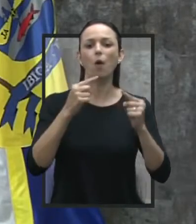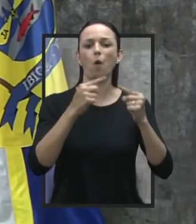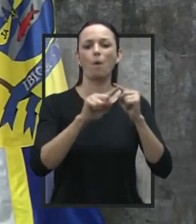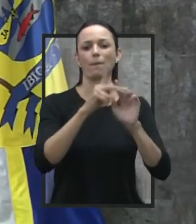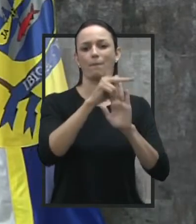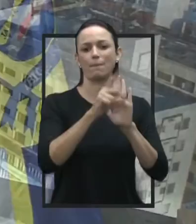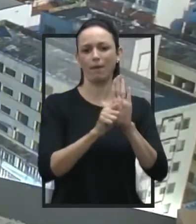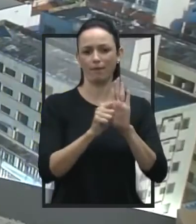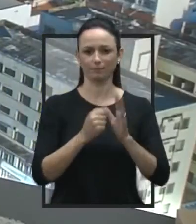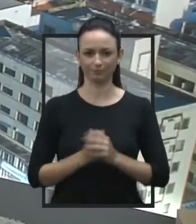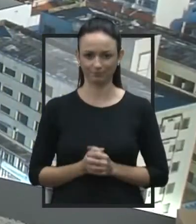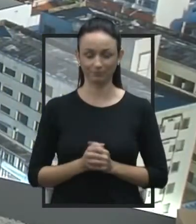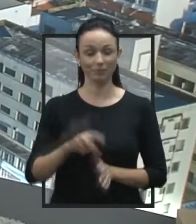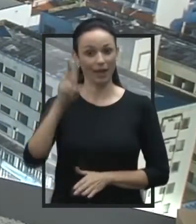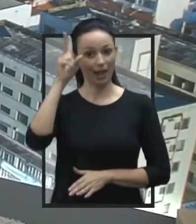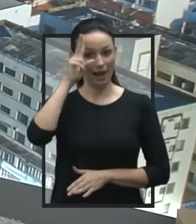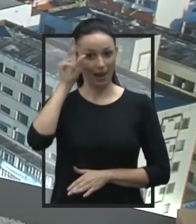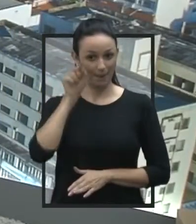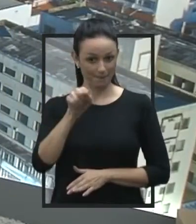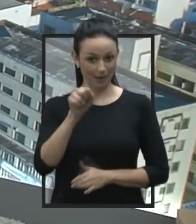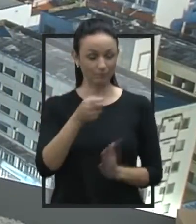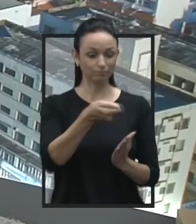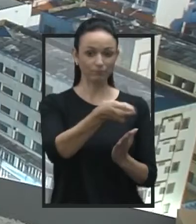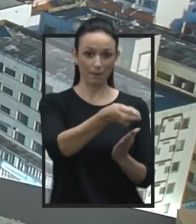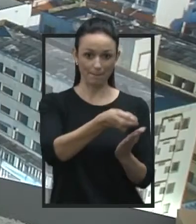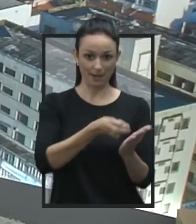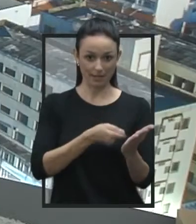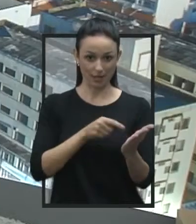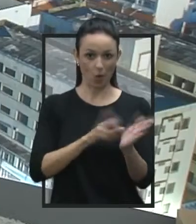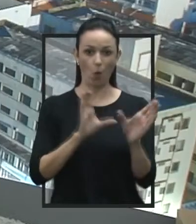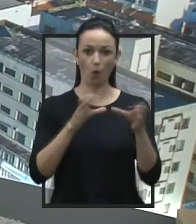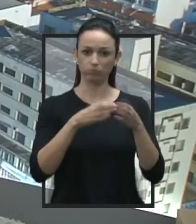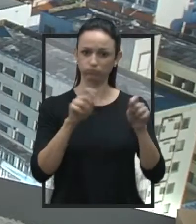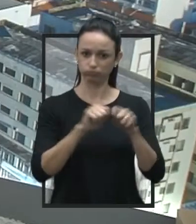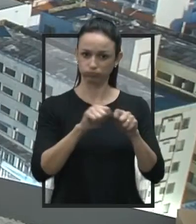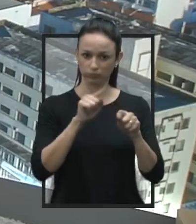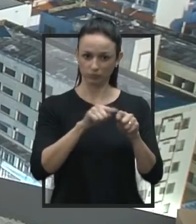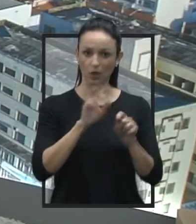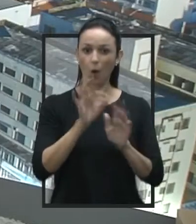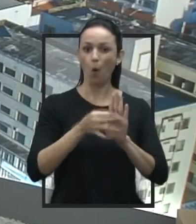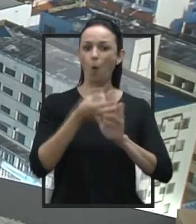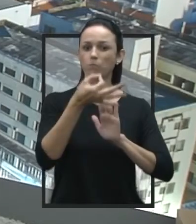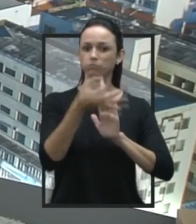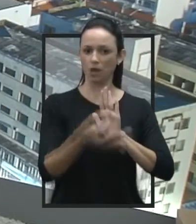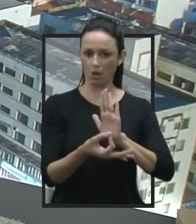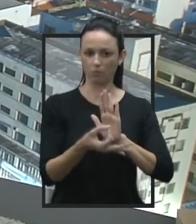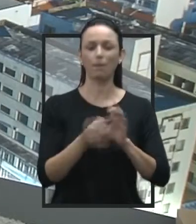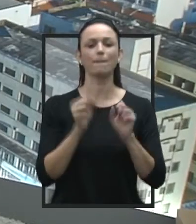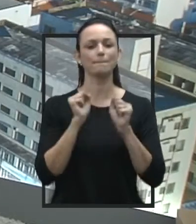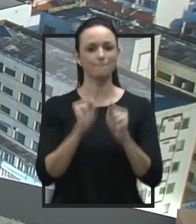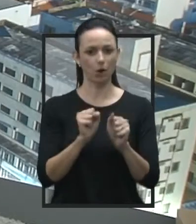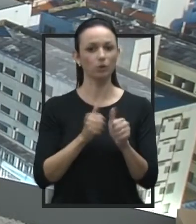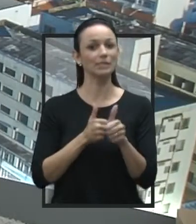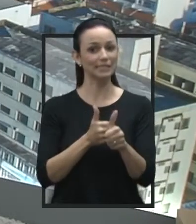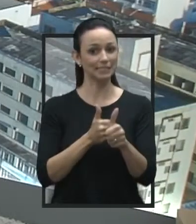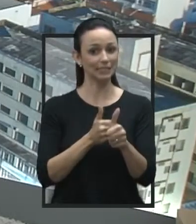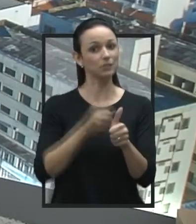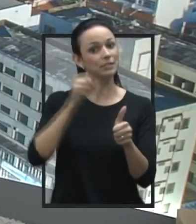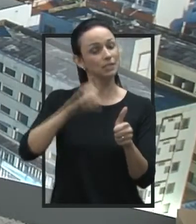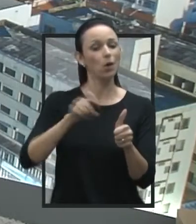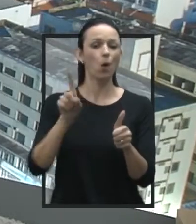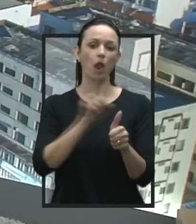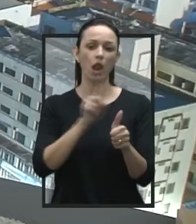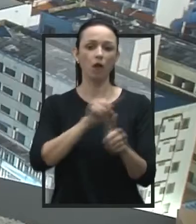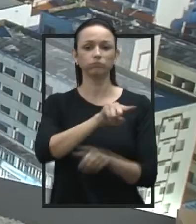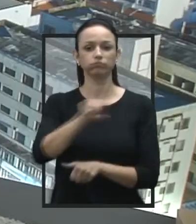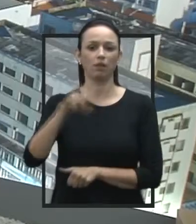com o PPA. Vale lembrar que o parecer emitido pela comissão é opinativo e pode ser seguido ou não